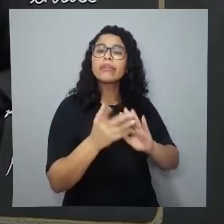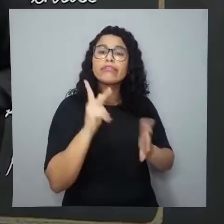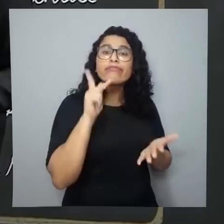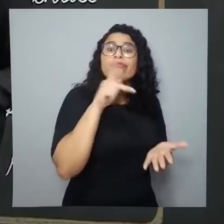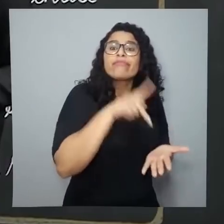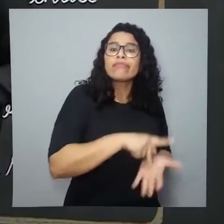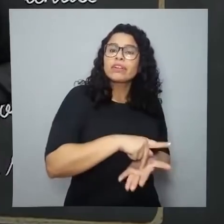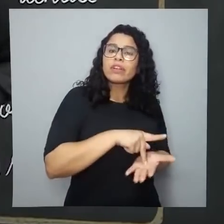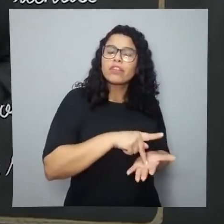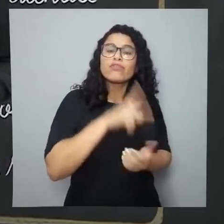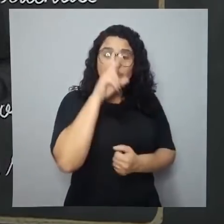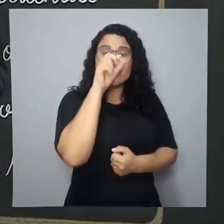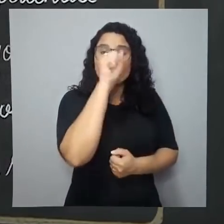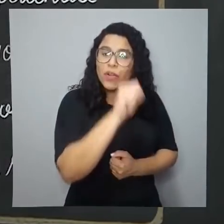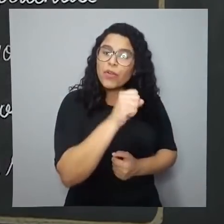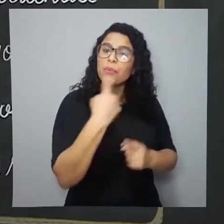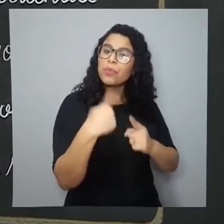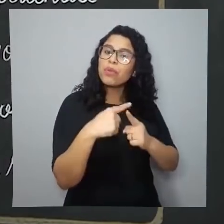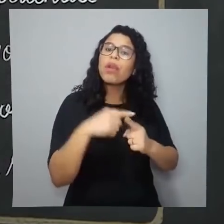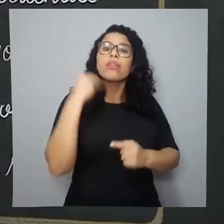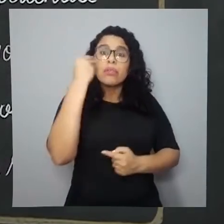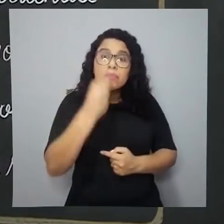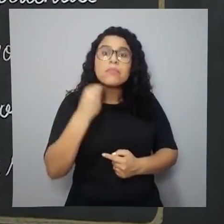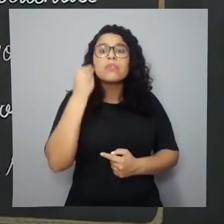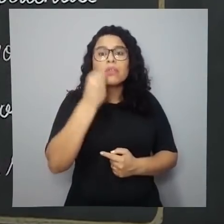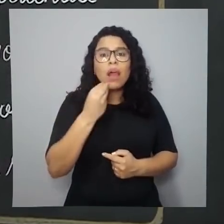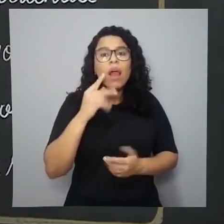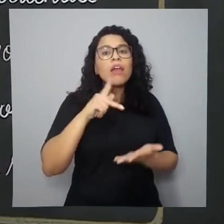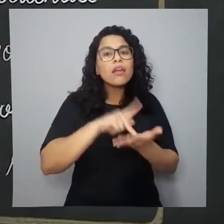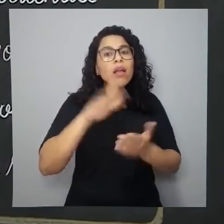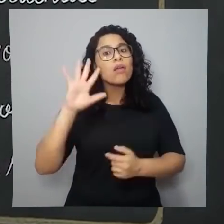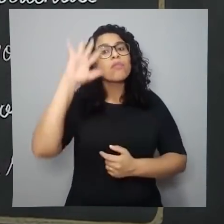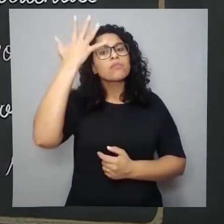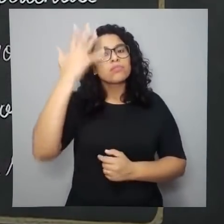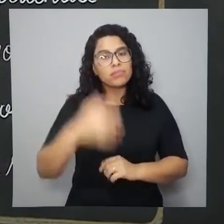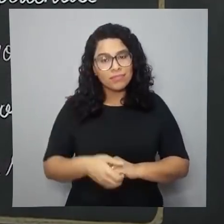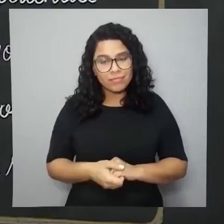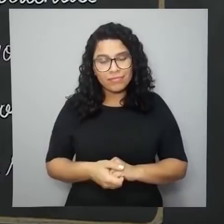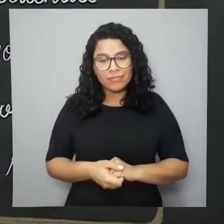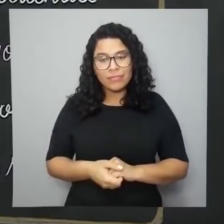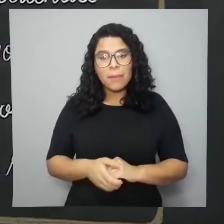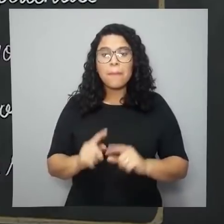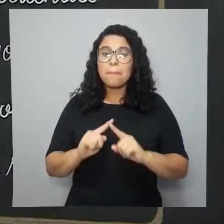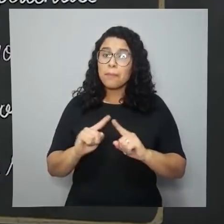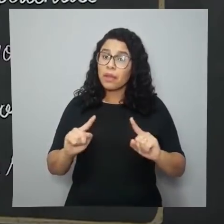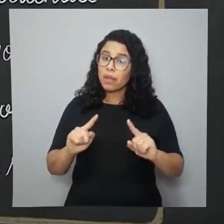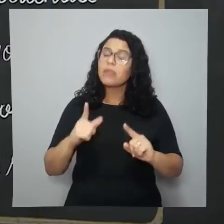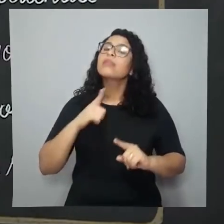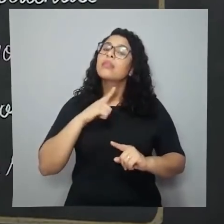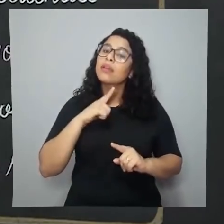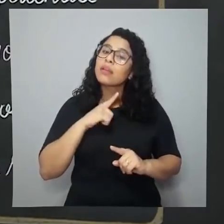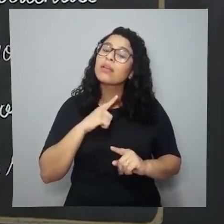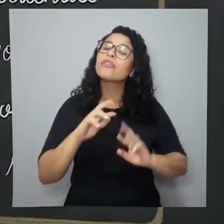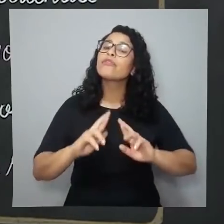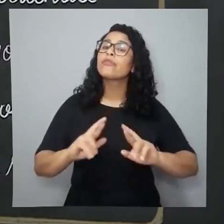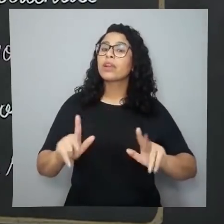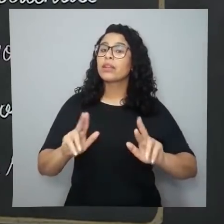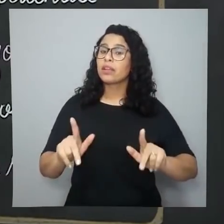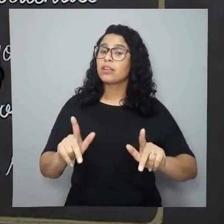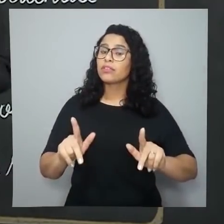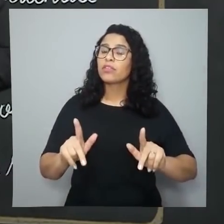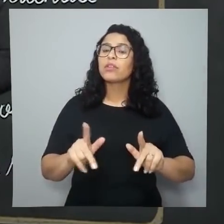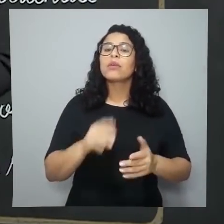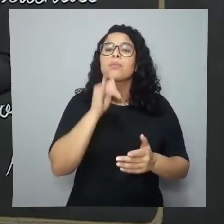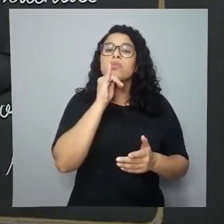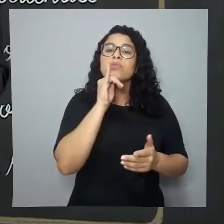de verdade, ele é muito forte, porque ele precisa relatar experiências que de fato aconteceram. Embora exista uma variação do